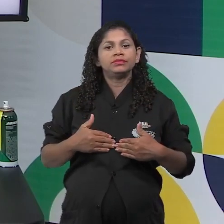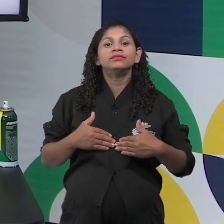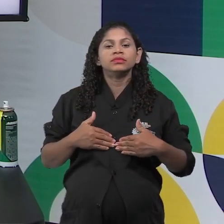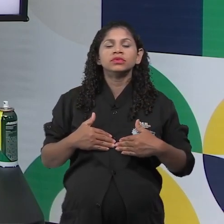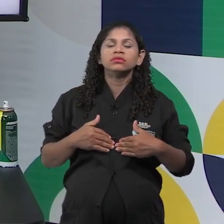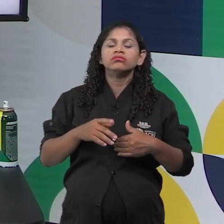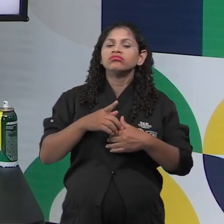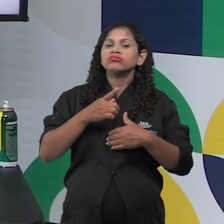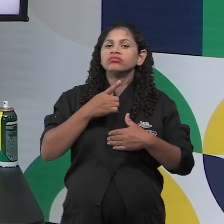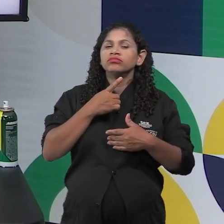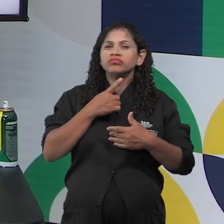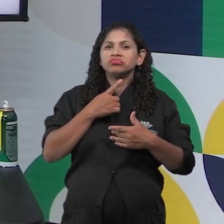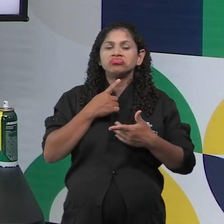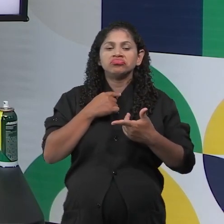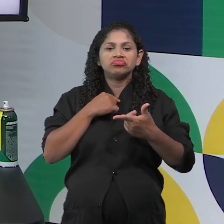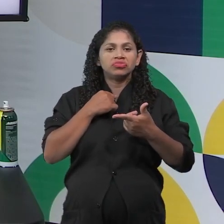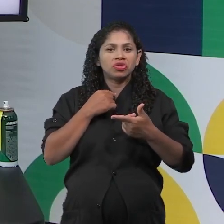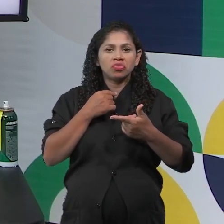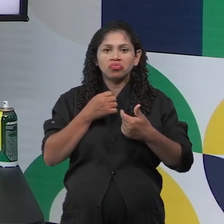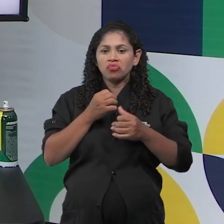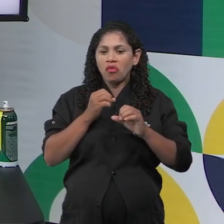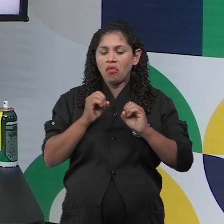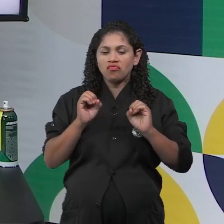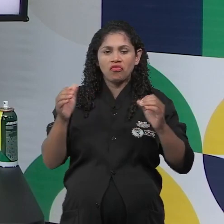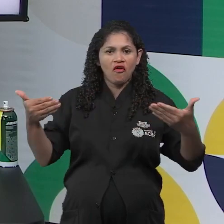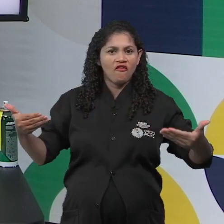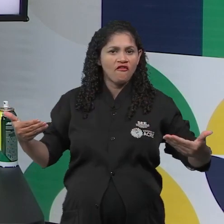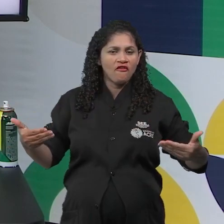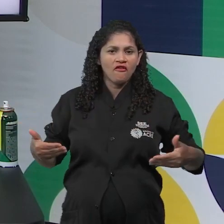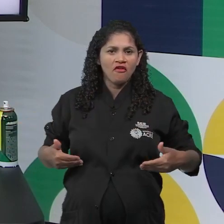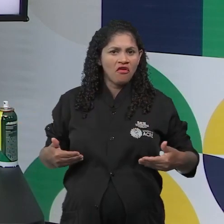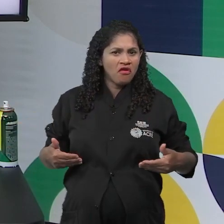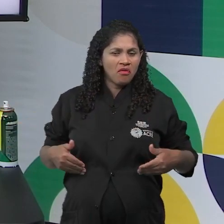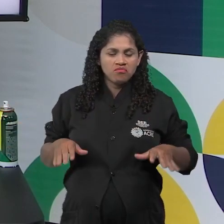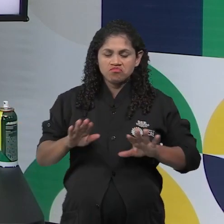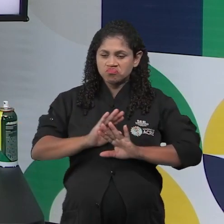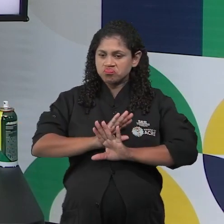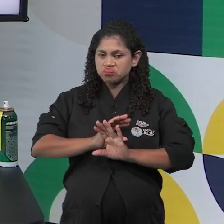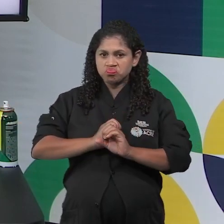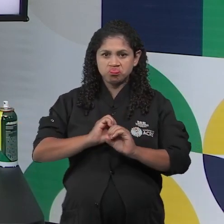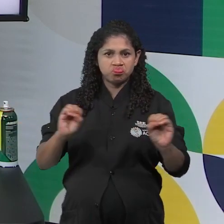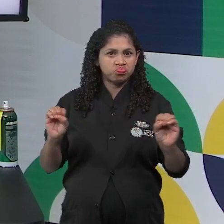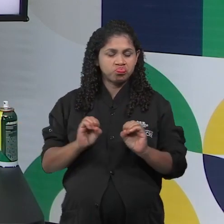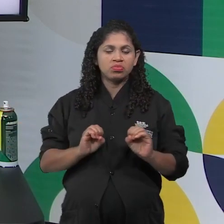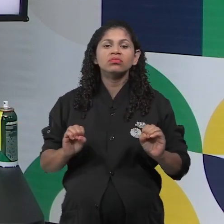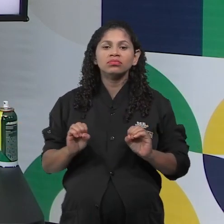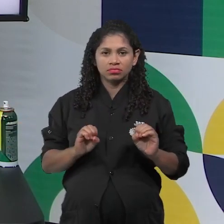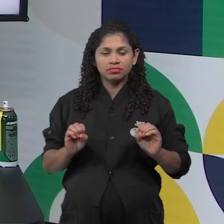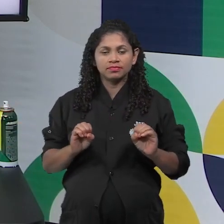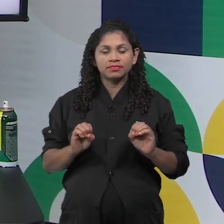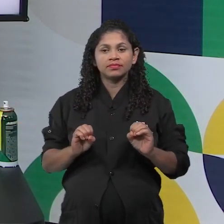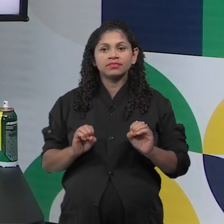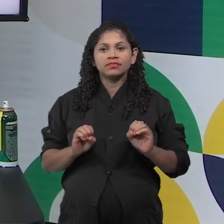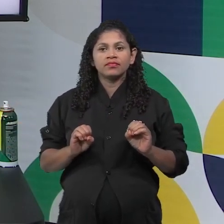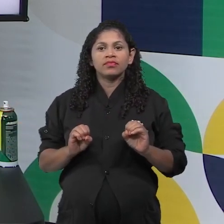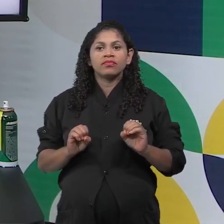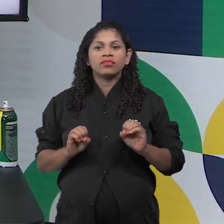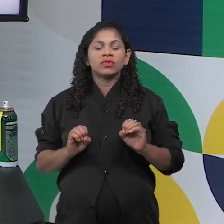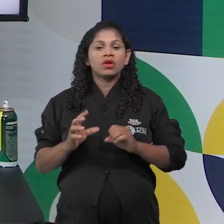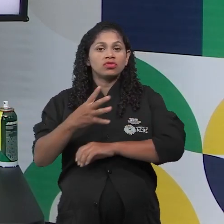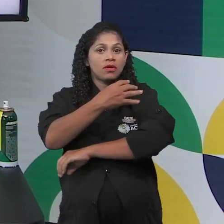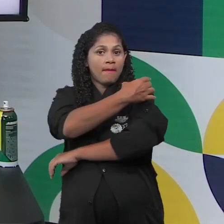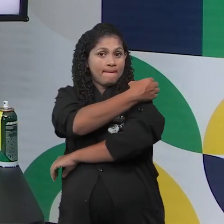Então, a pessoa ela fica sem fome nenhuma, né? Então, esses são os medicamentos subcutâneos. Geralmente, eles são aplicados aqui nessa